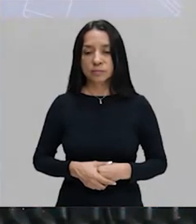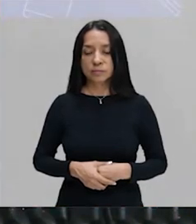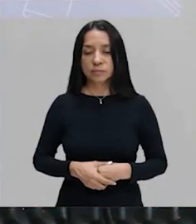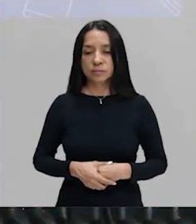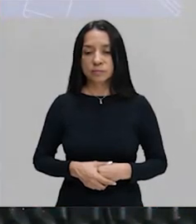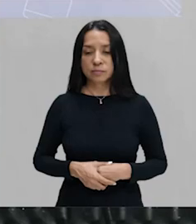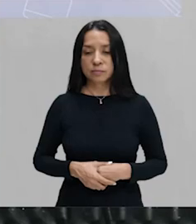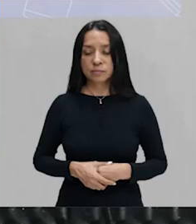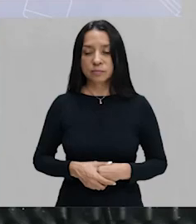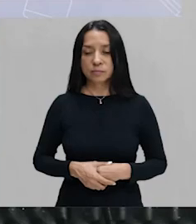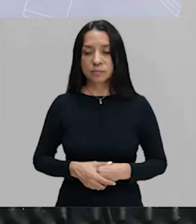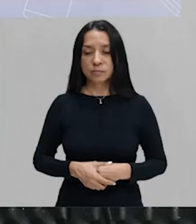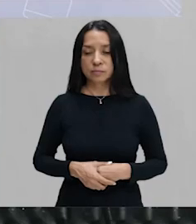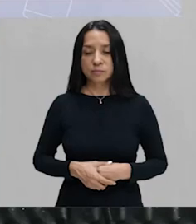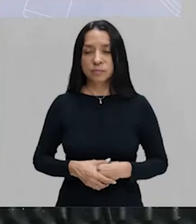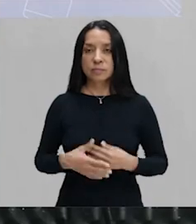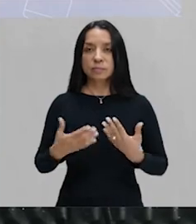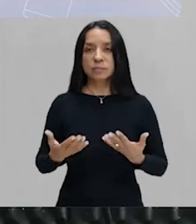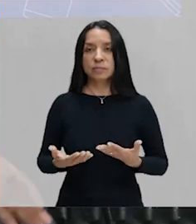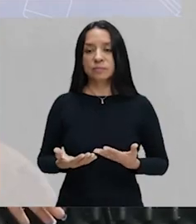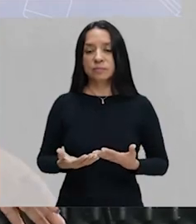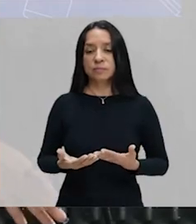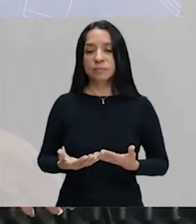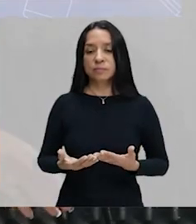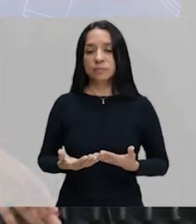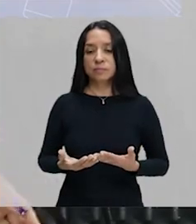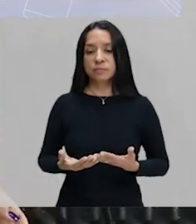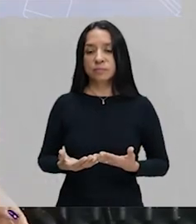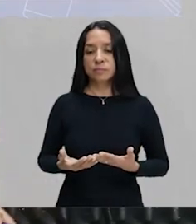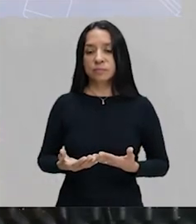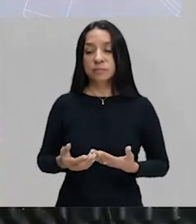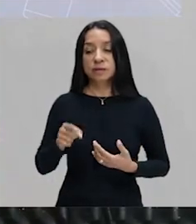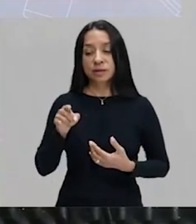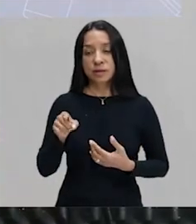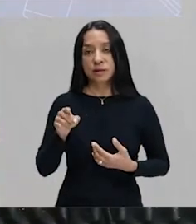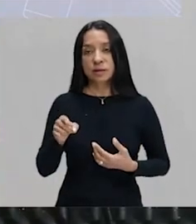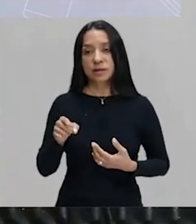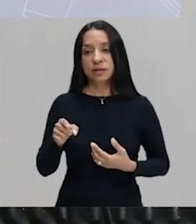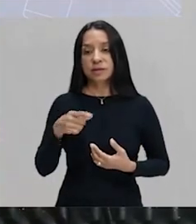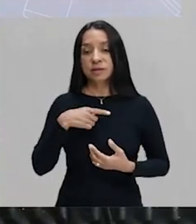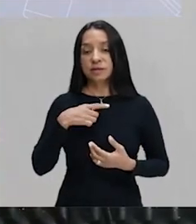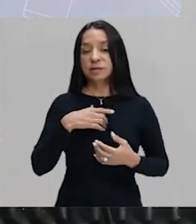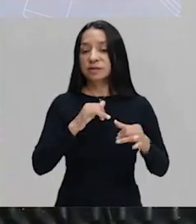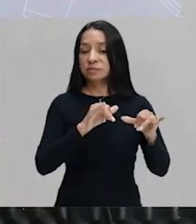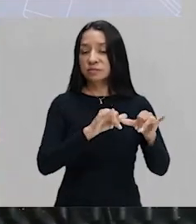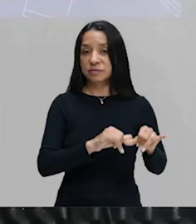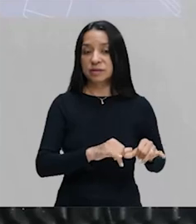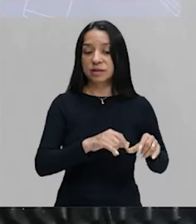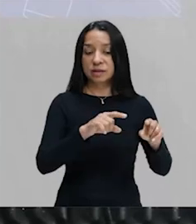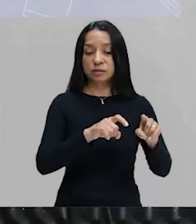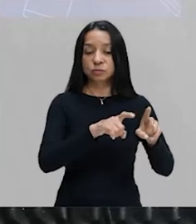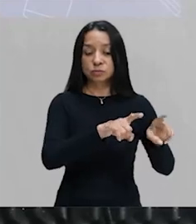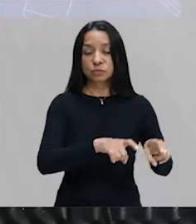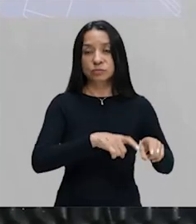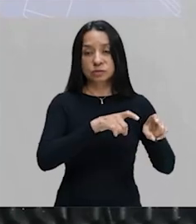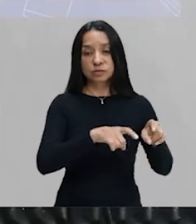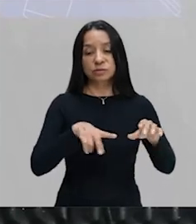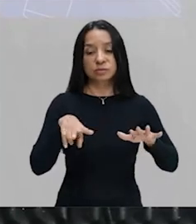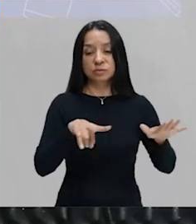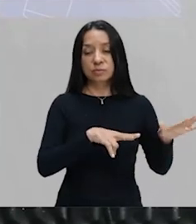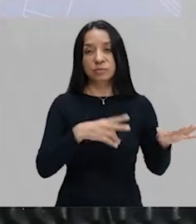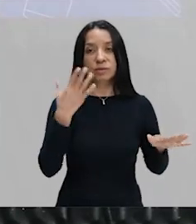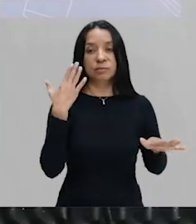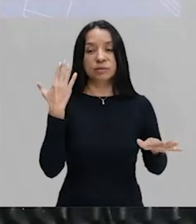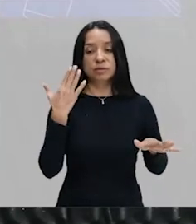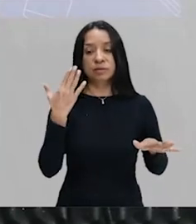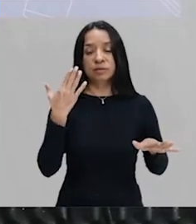eles hubieram estado. Eles haviam estado no sítio semana passada. Seria mais